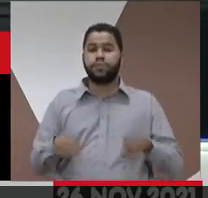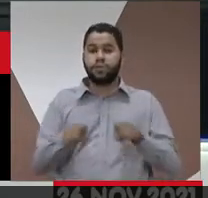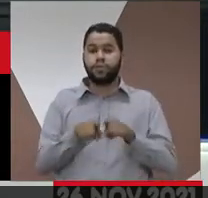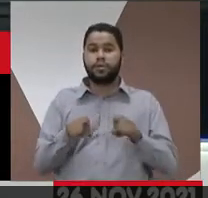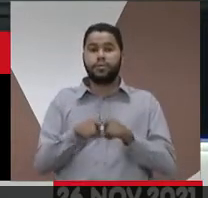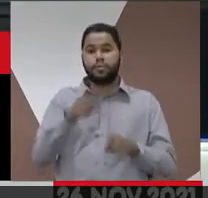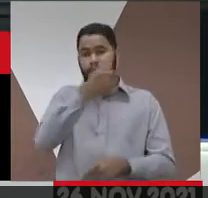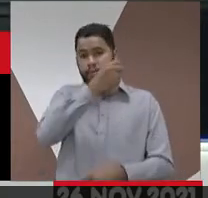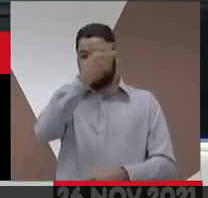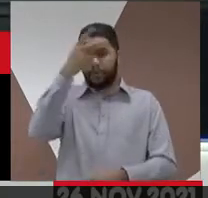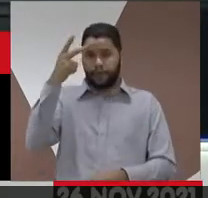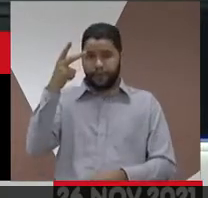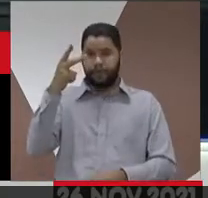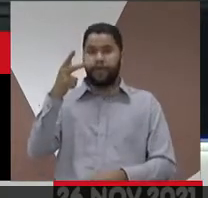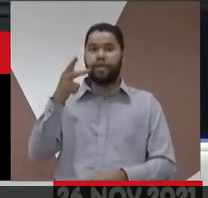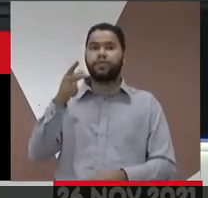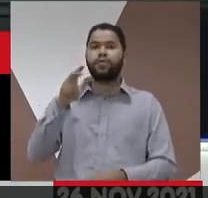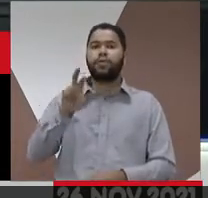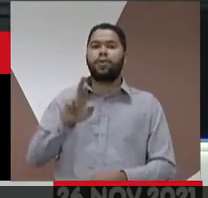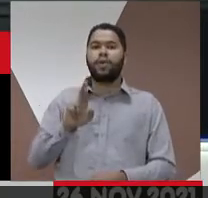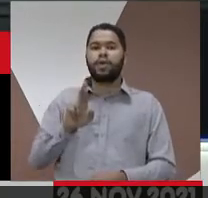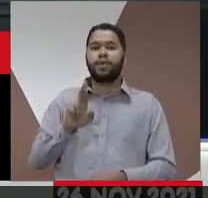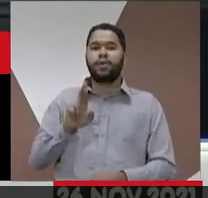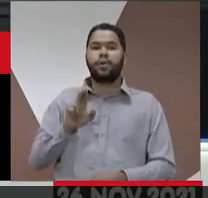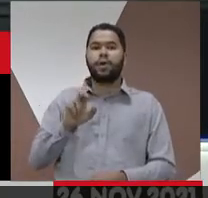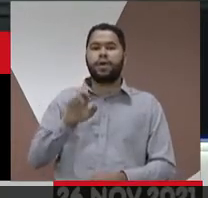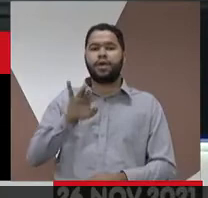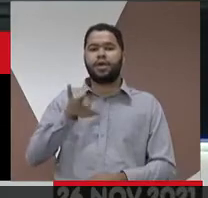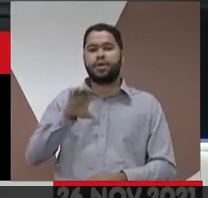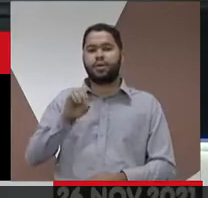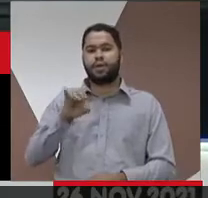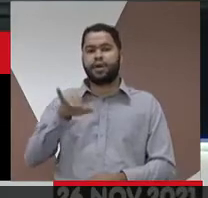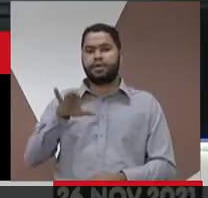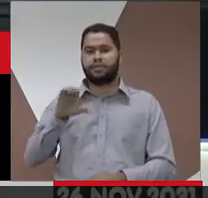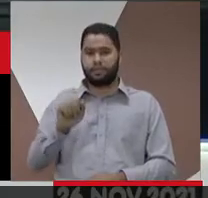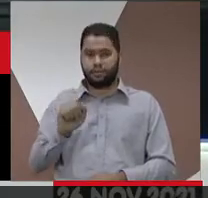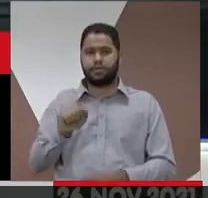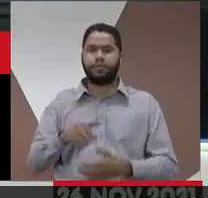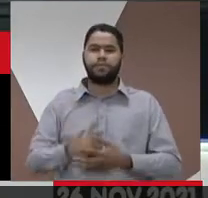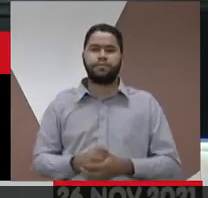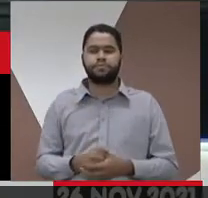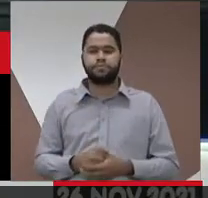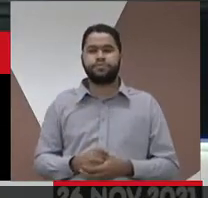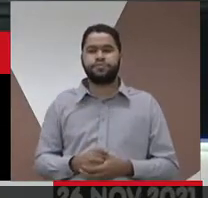o prefeito de Rio Acima, Felipe Gonçalves.